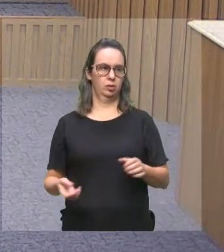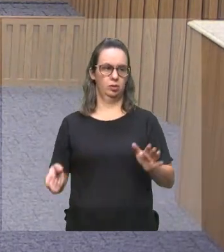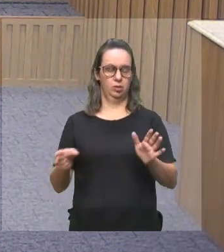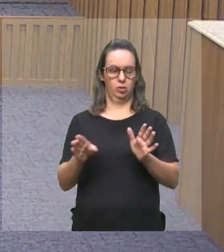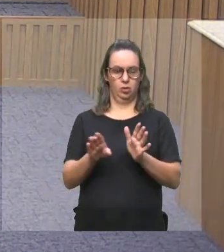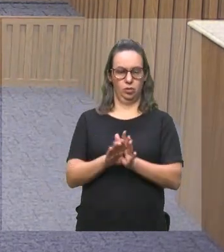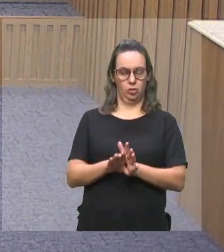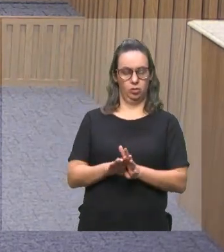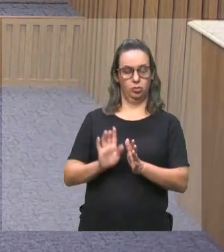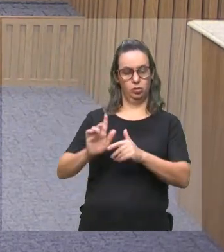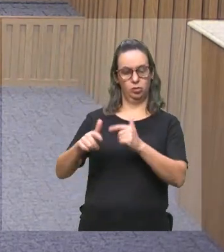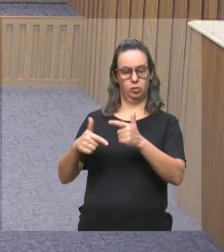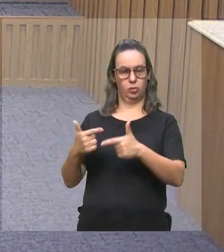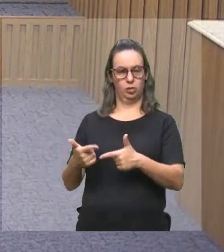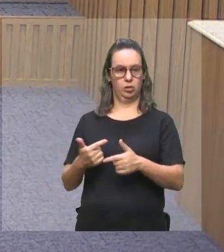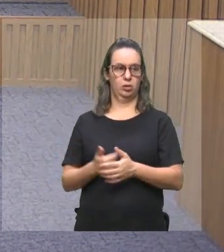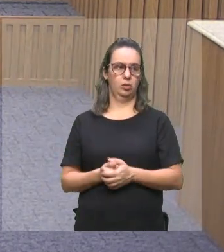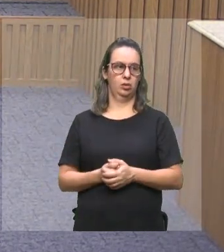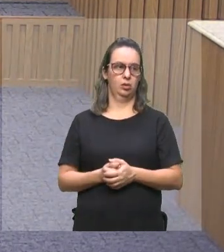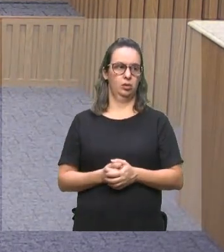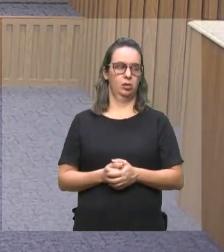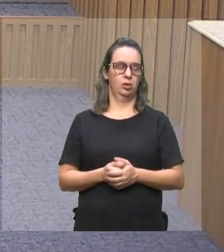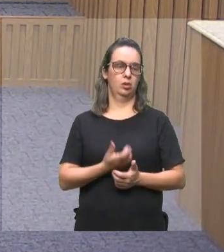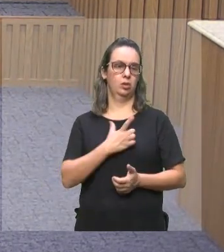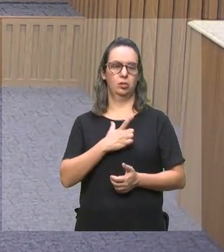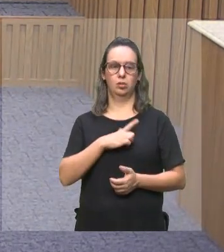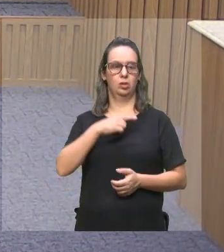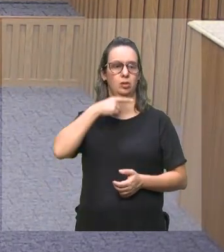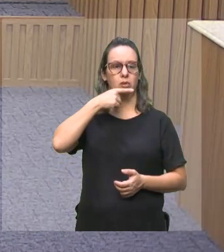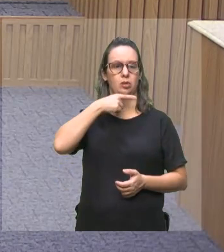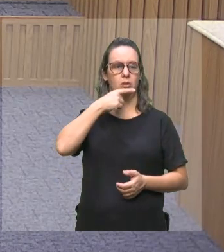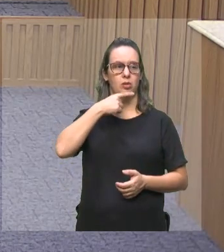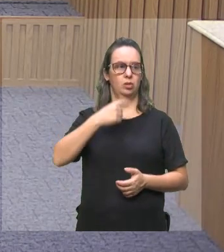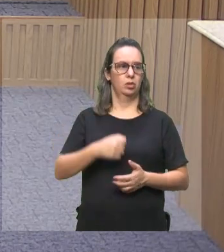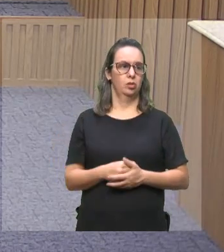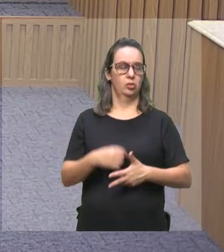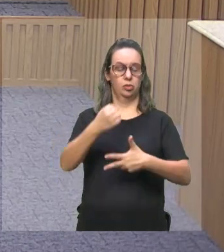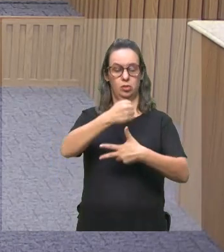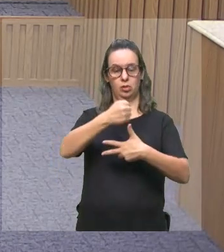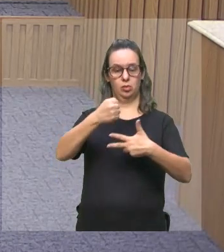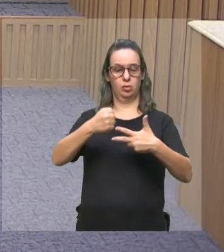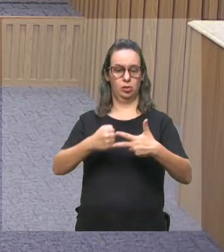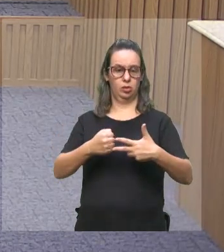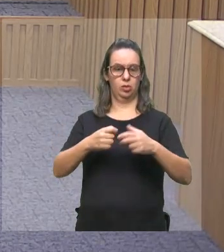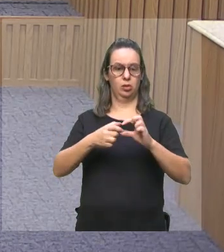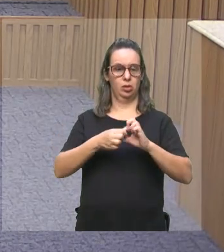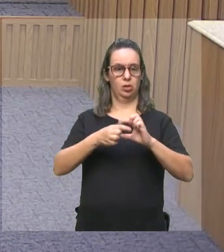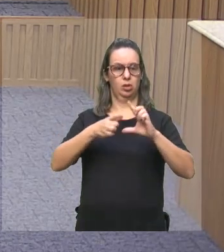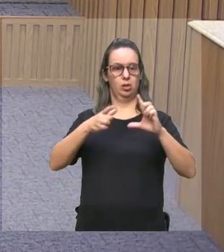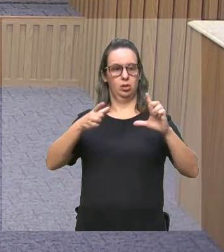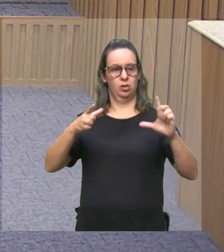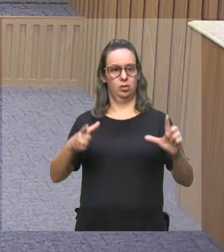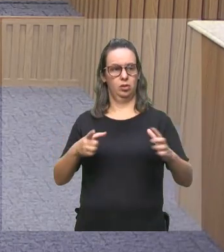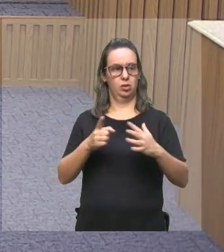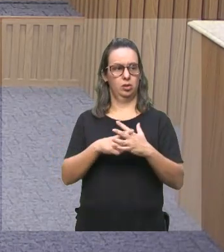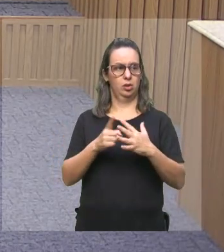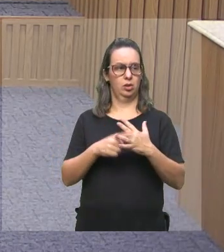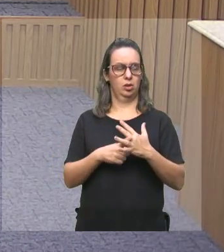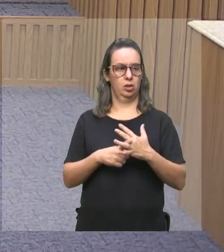Eu reformo aqui, para que não paire dúvida, que os poderes devem ser independentes e harmônicos entre si,